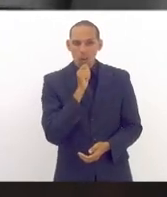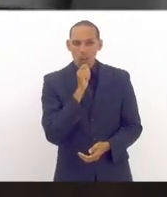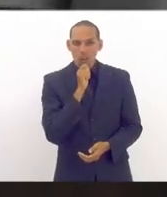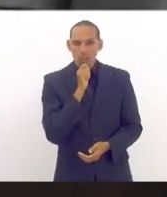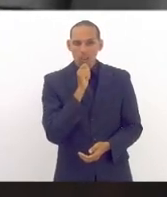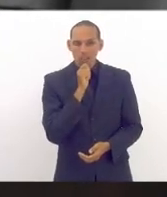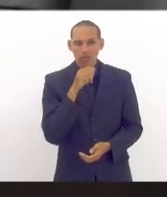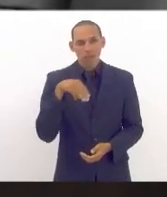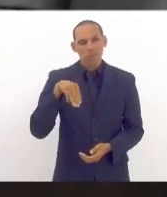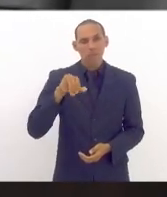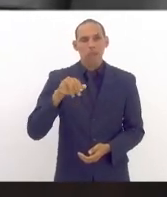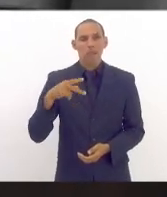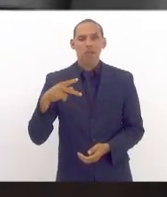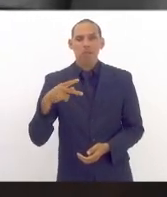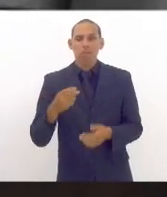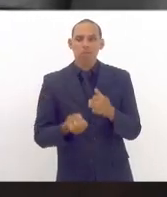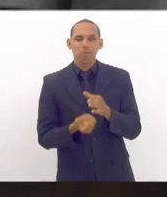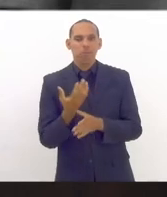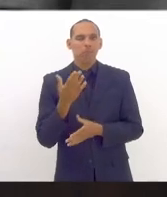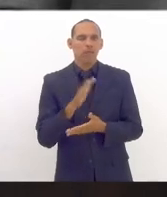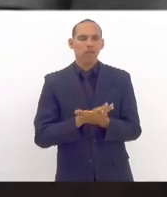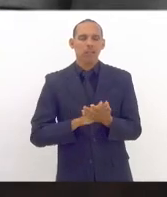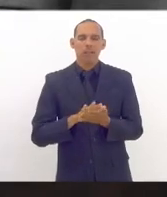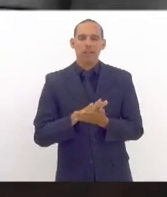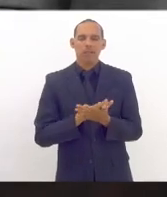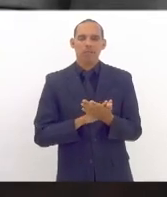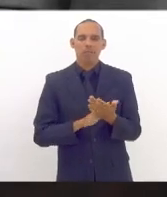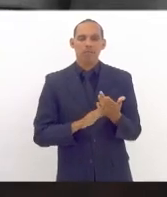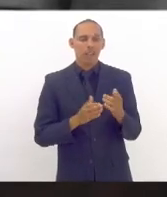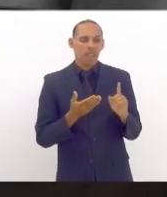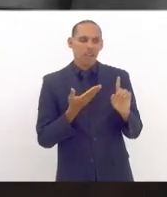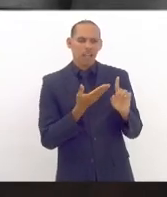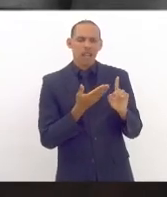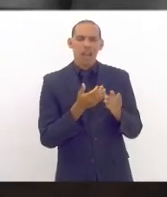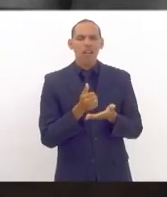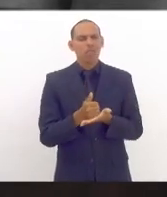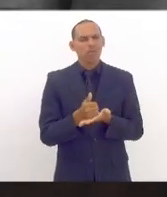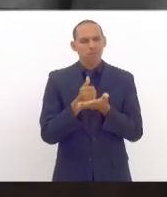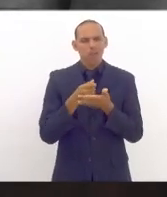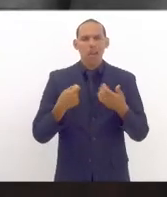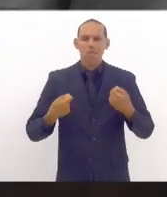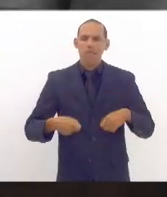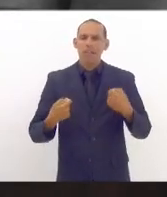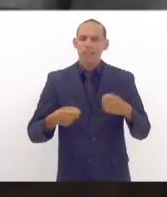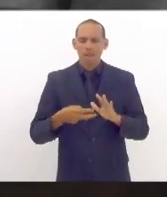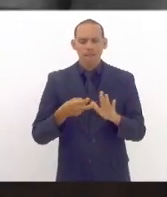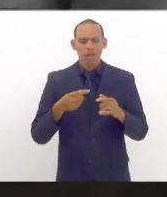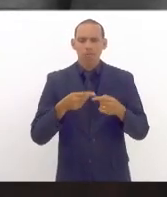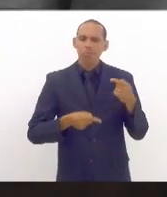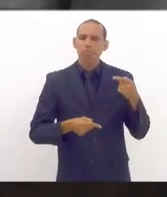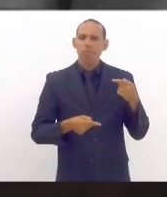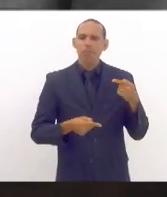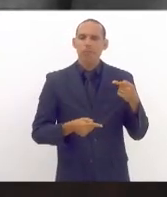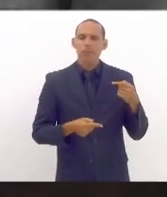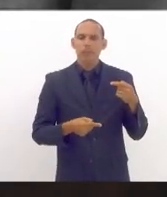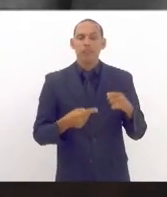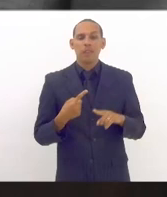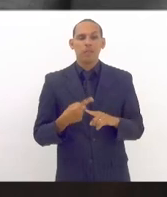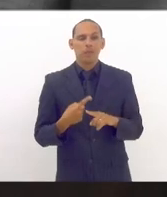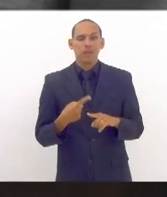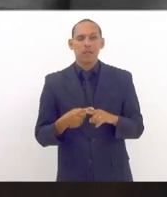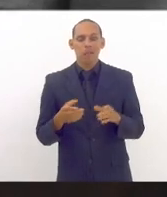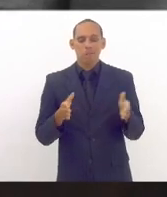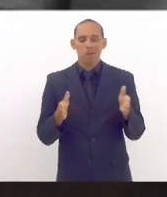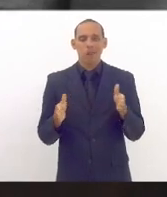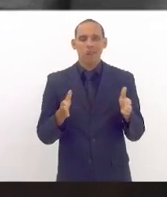a matriz não tinha nascido que o André sustentou a necessidade de roubar o veto porque naquele momento